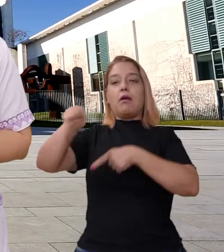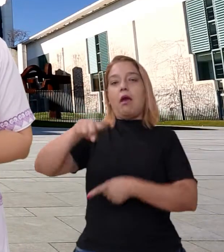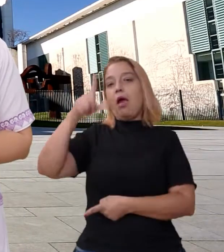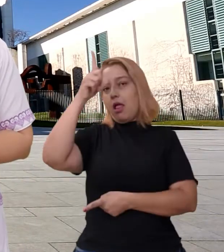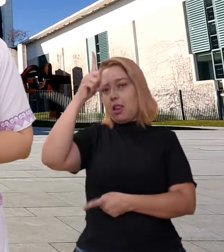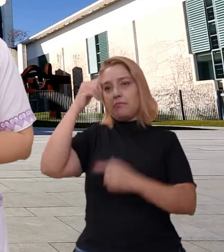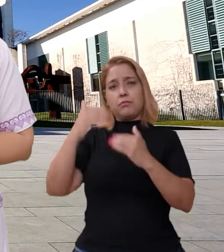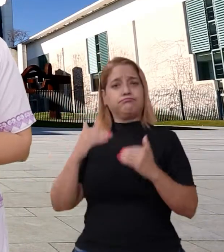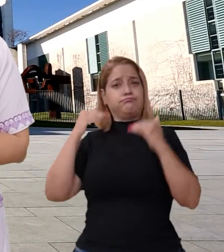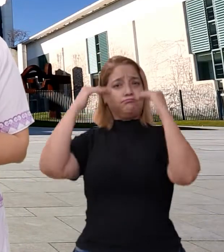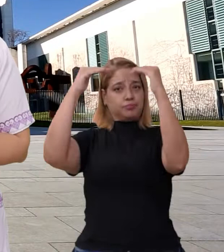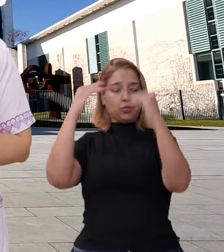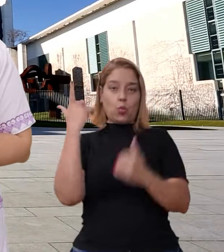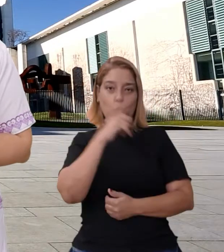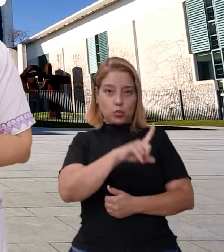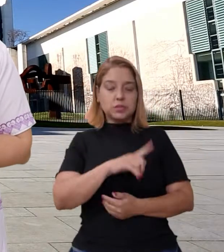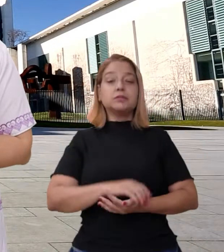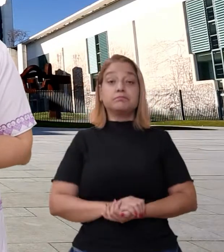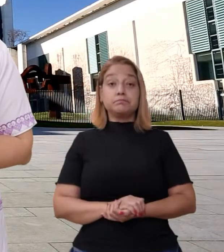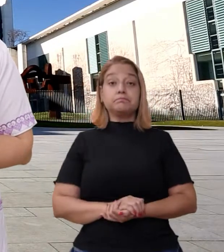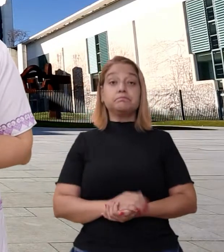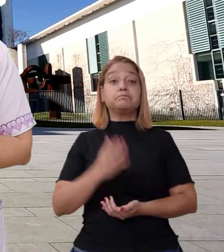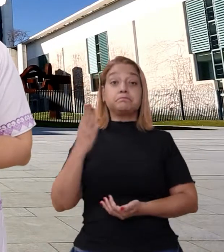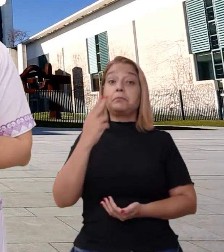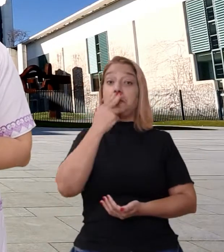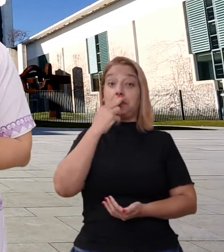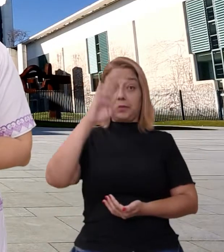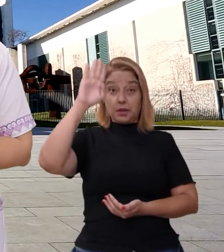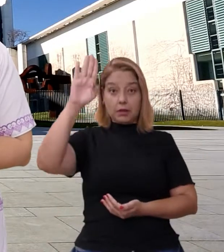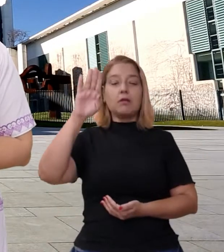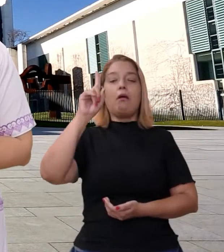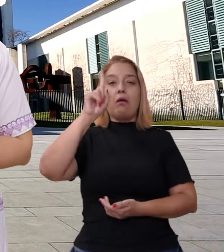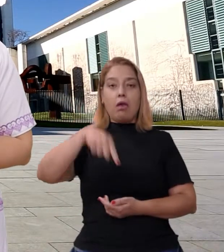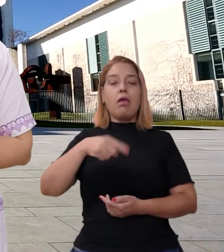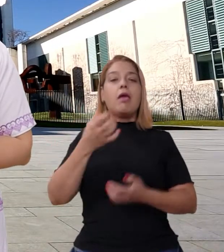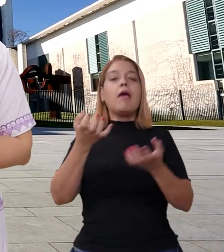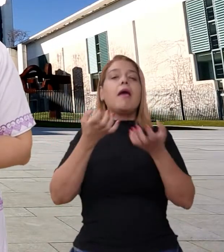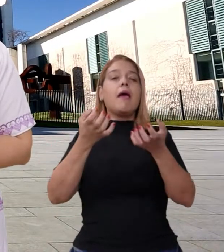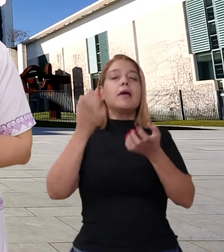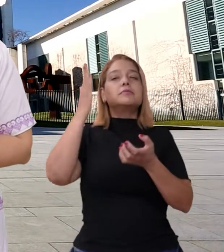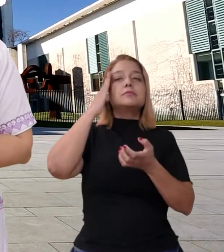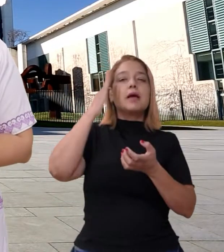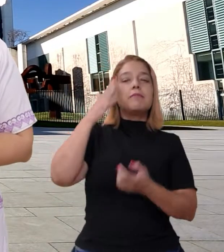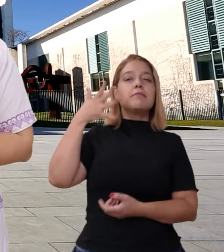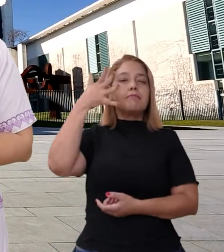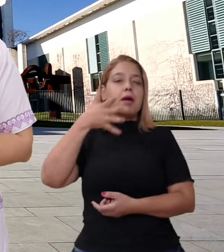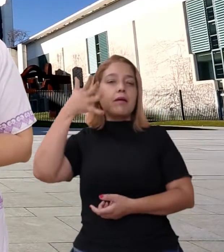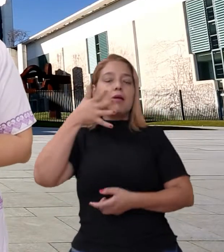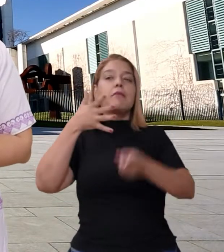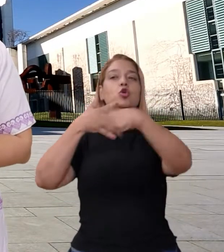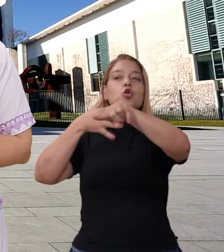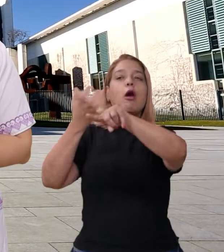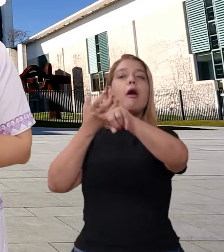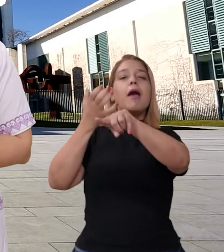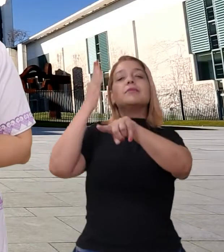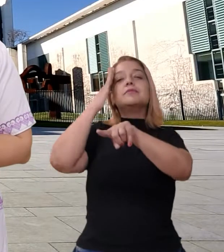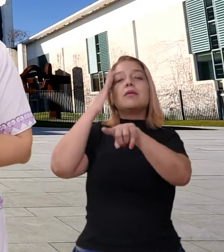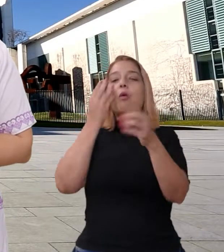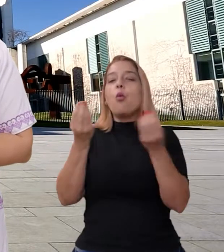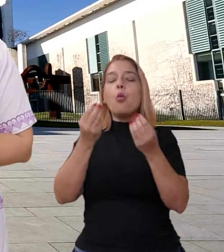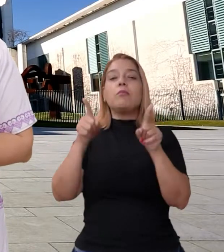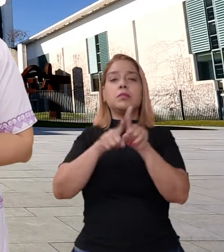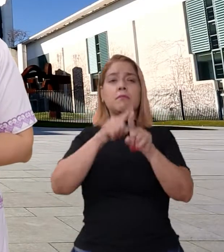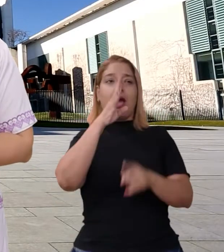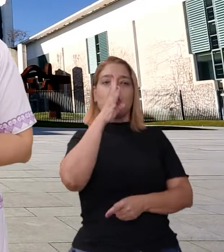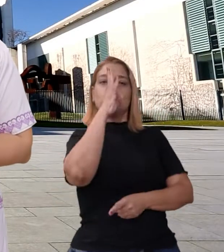reerguer. O discurso de Hitler era populista. Ele falava o que o povo queria ouvir, acusava quem quer que